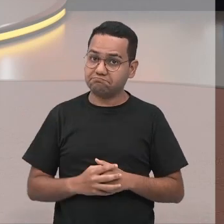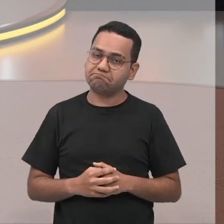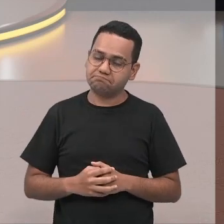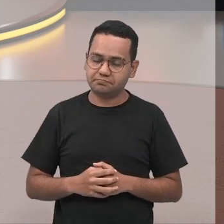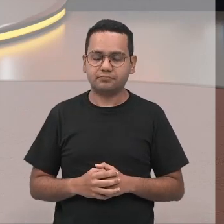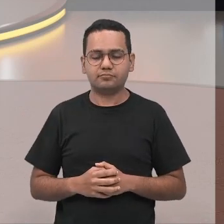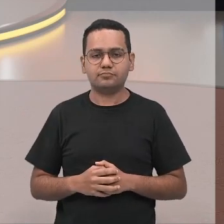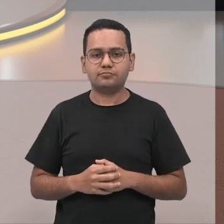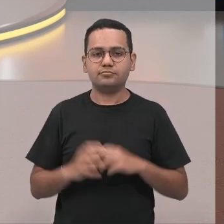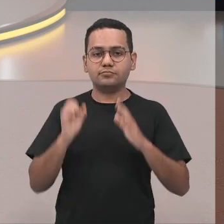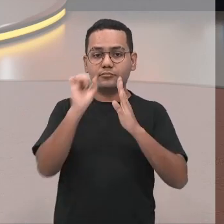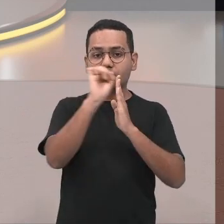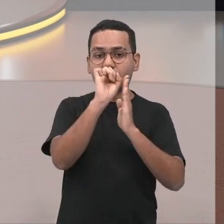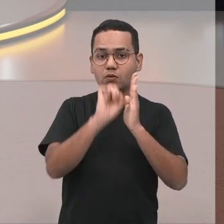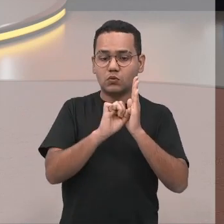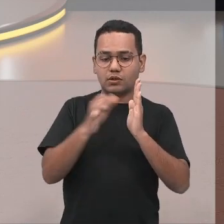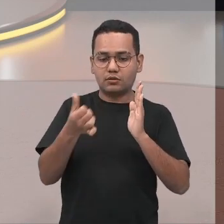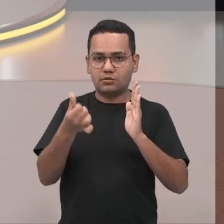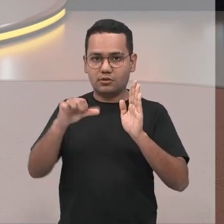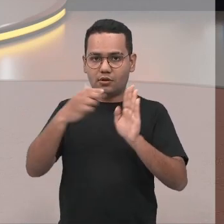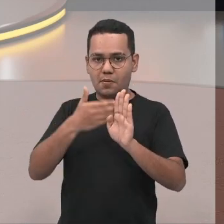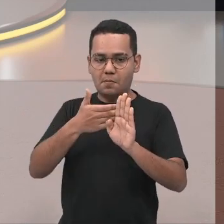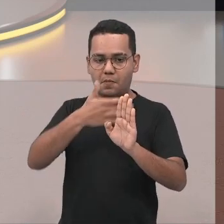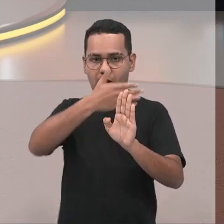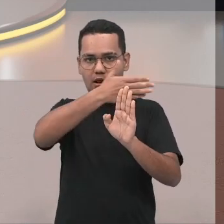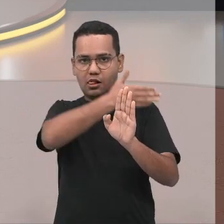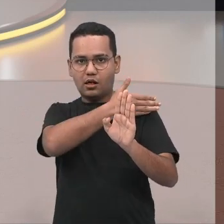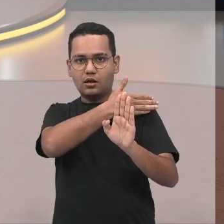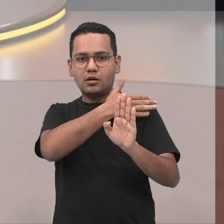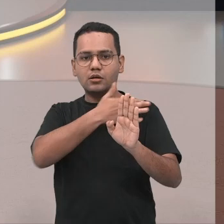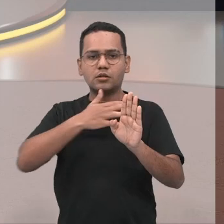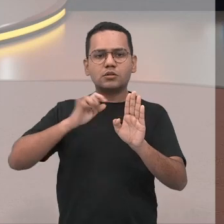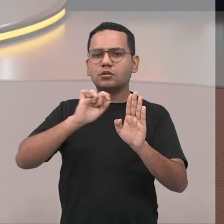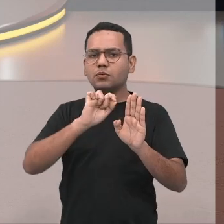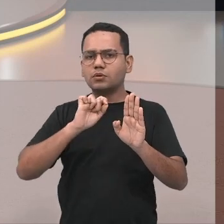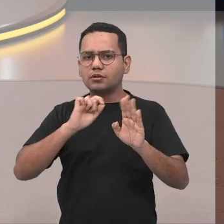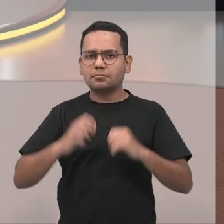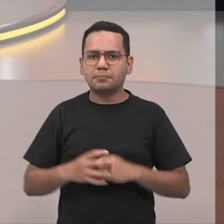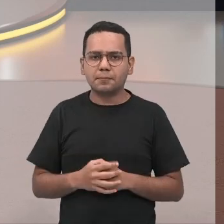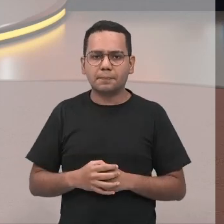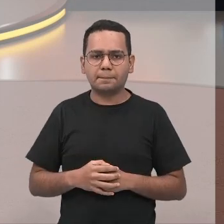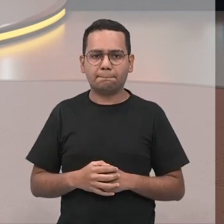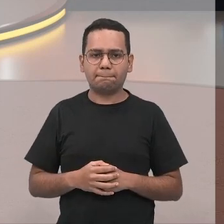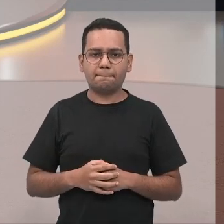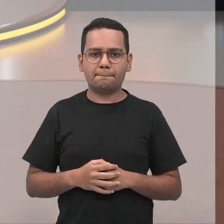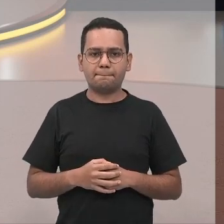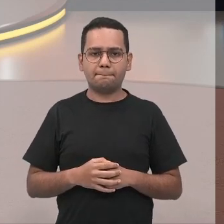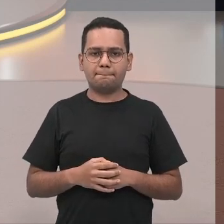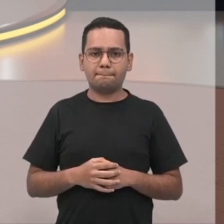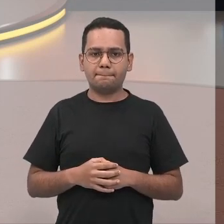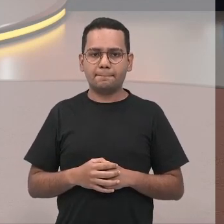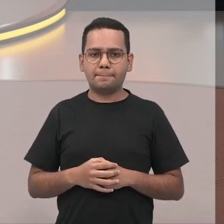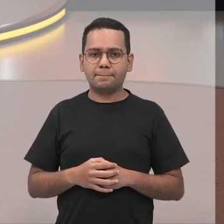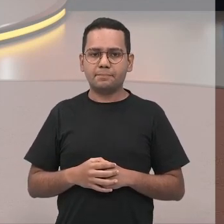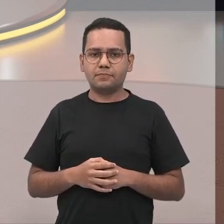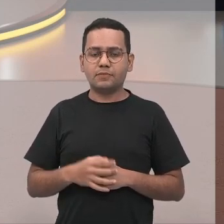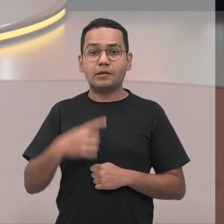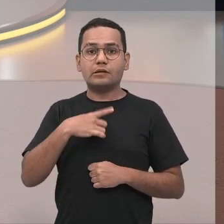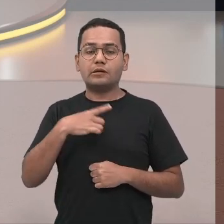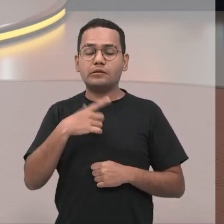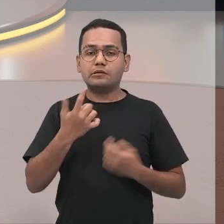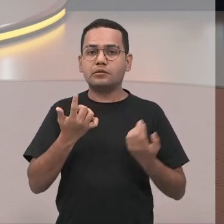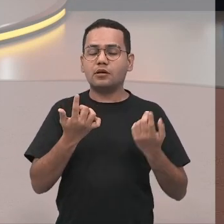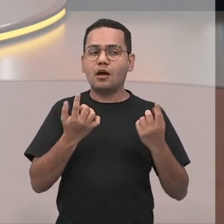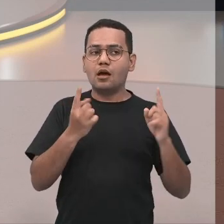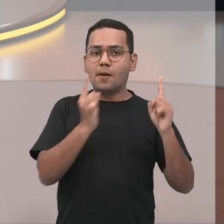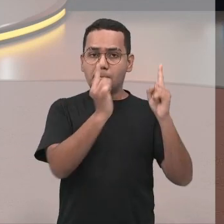século XIX para trás, as guerras eram travadas, mais uma guerra que buscava o conflito corpo a corpo.